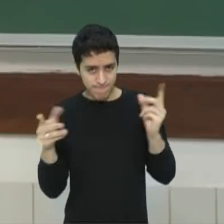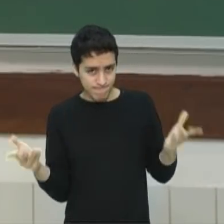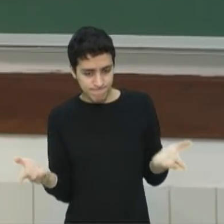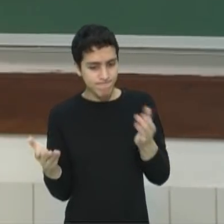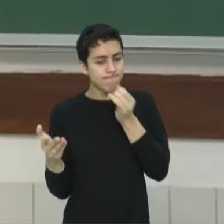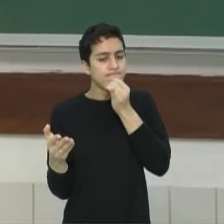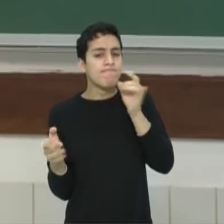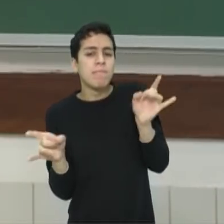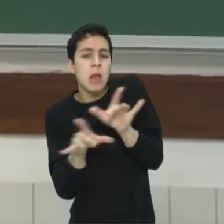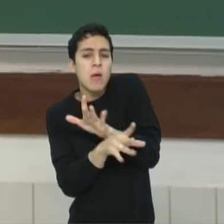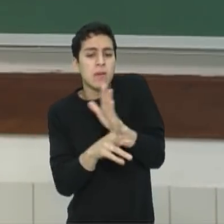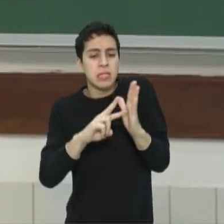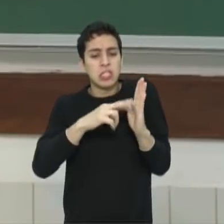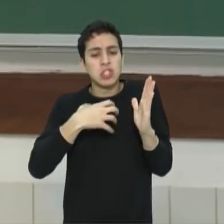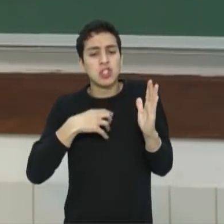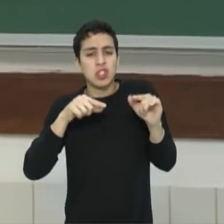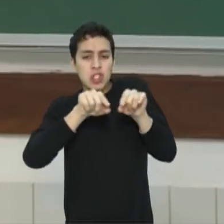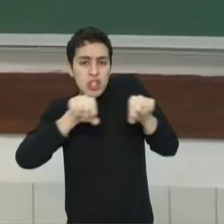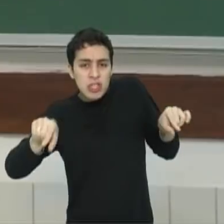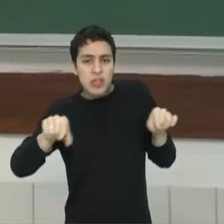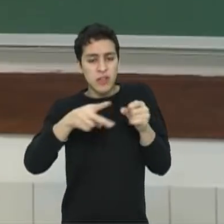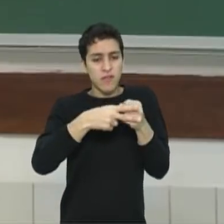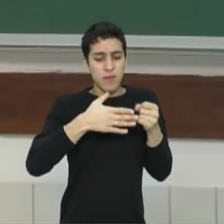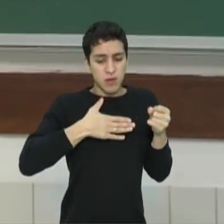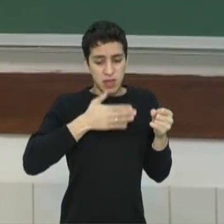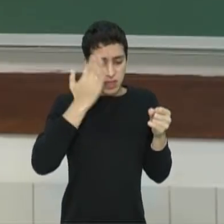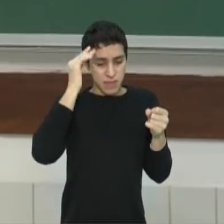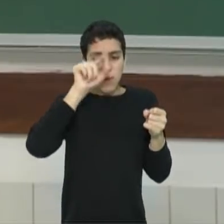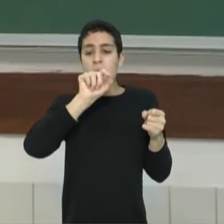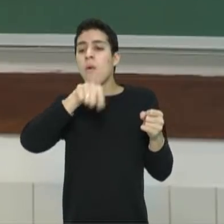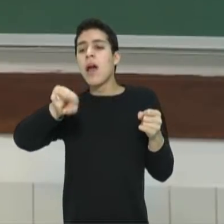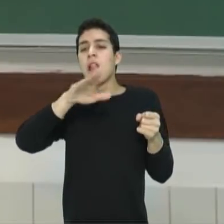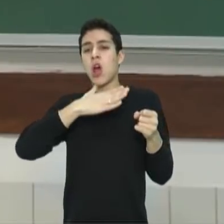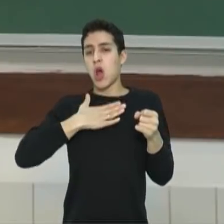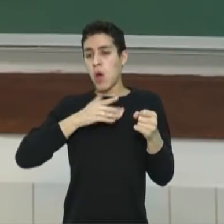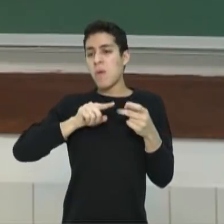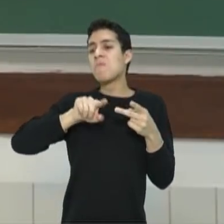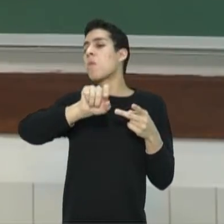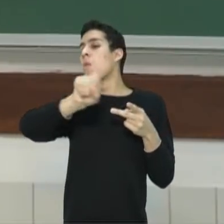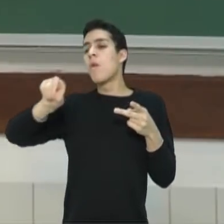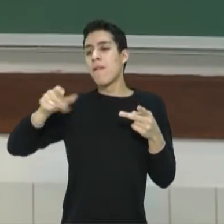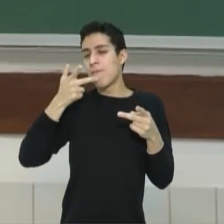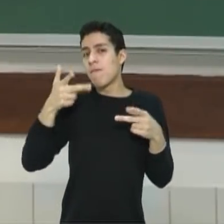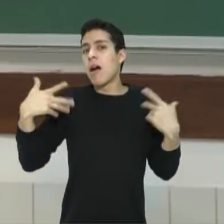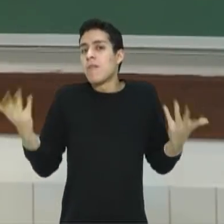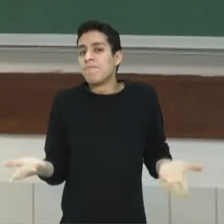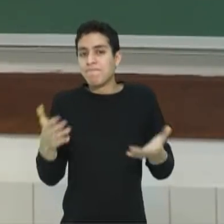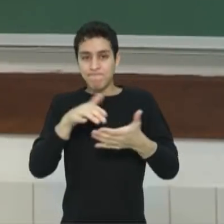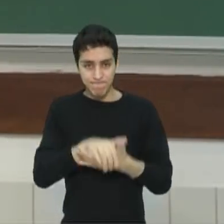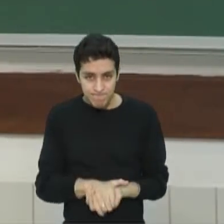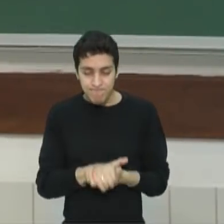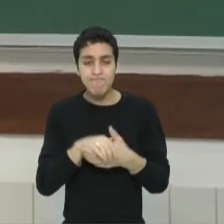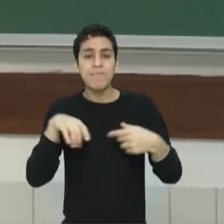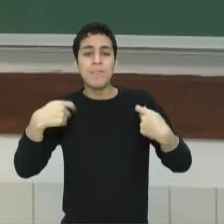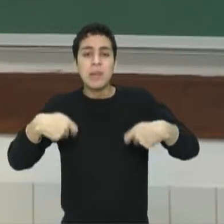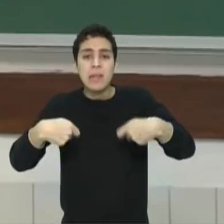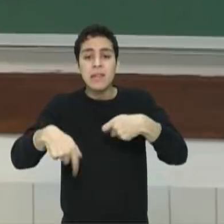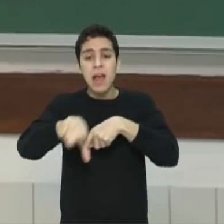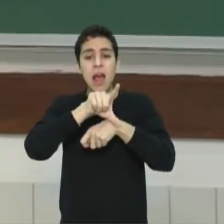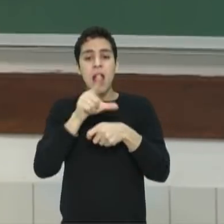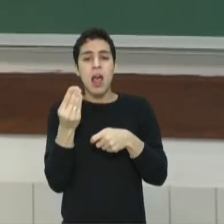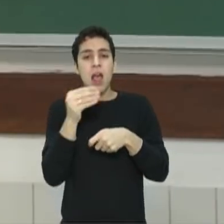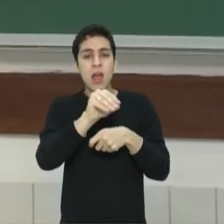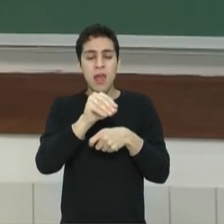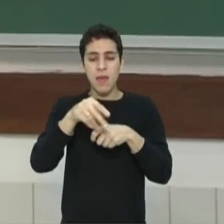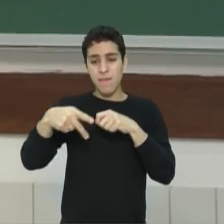para completar o sentido do verbo gostar e eu saber do que a pessoa gosta, do que ela está falando, afinal de contas, eu tenho que ter essa